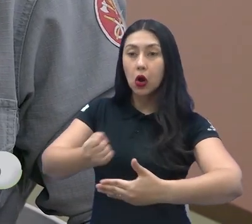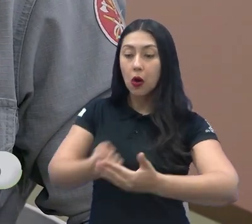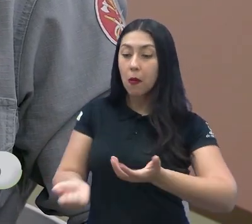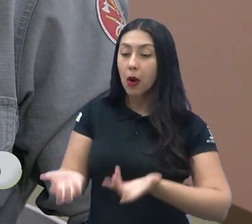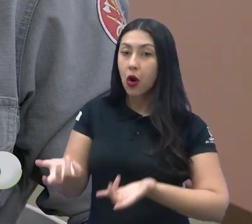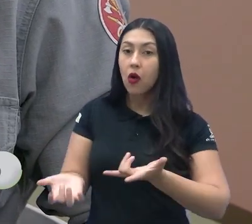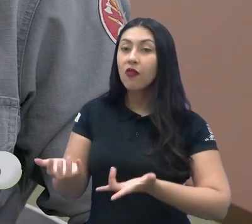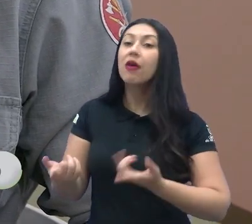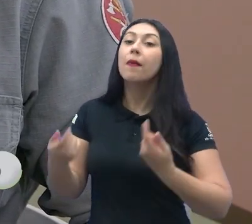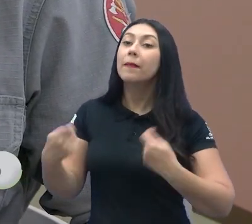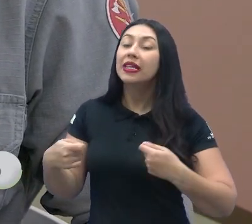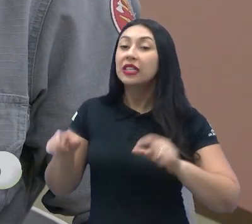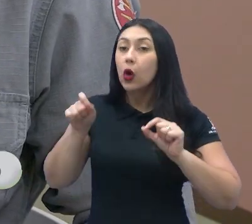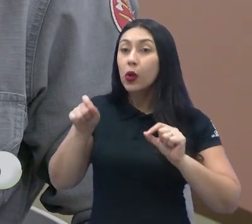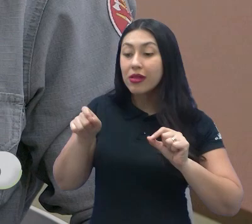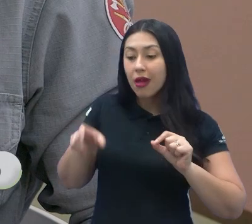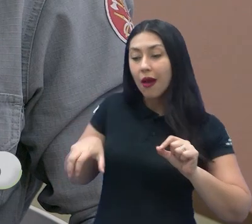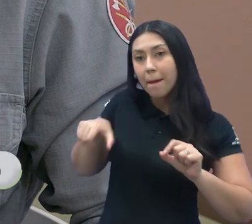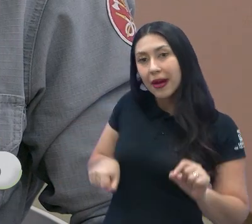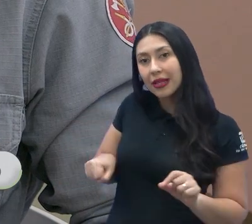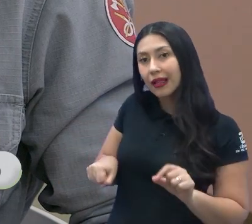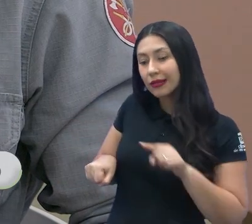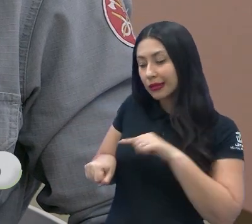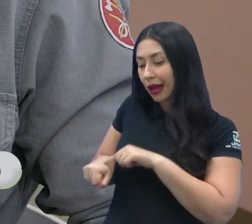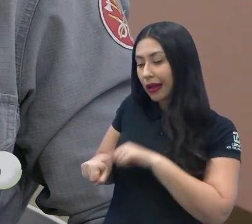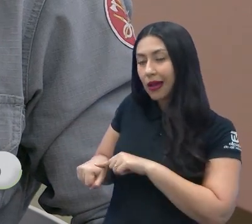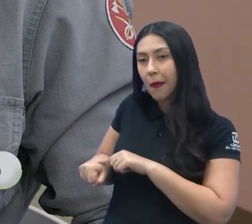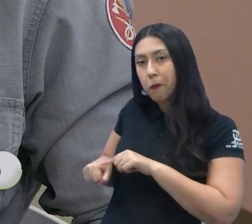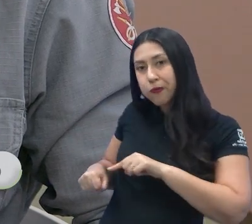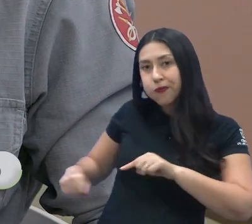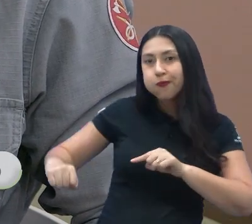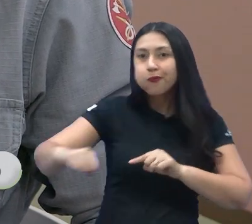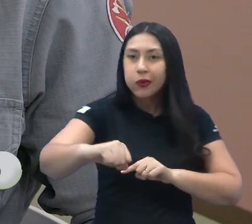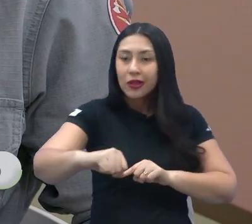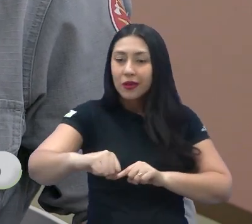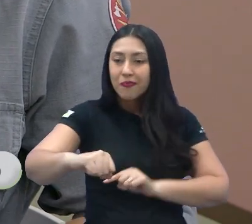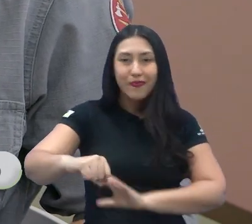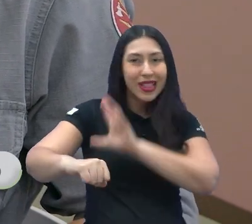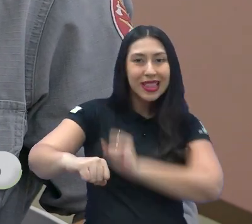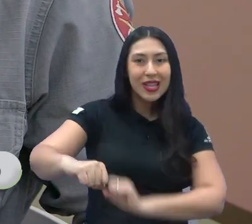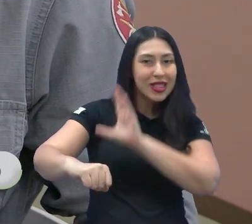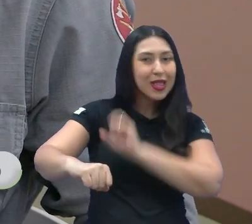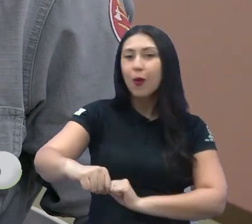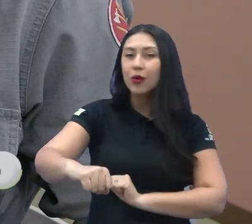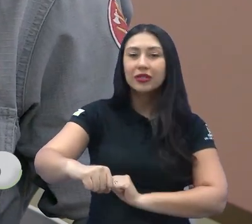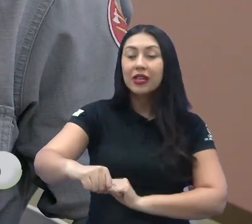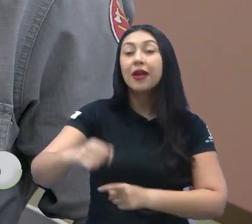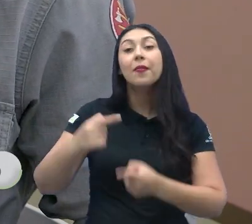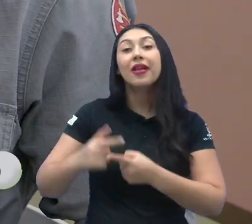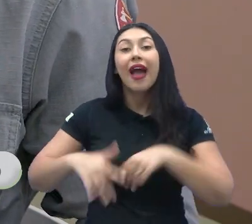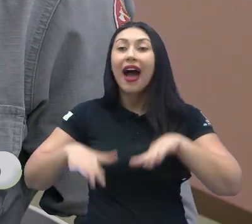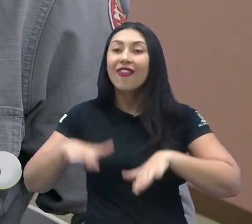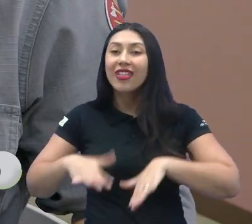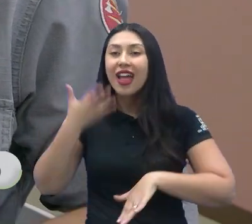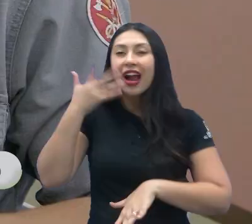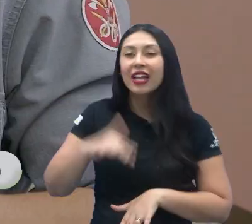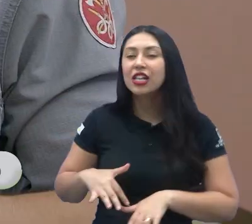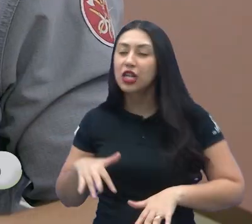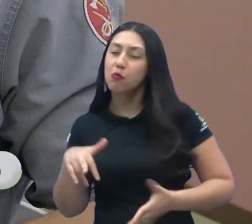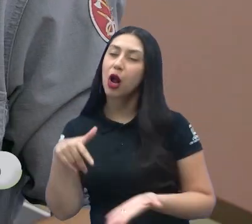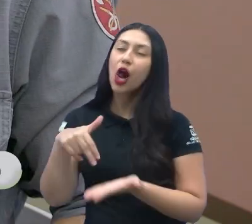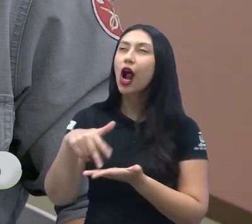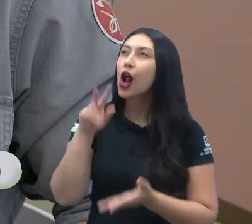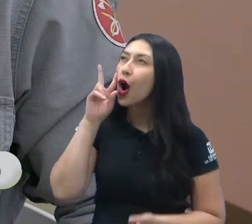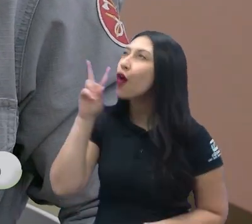importante deixar os cabos da panela voltados para a parte interna, não deixar do lado de fora, porque a criança às vezes está passando ali, olha para cima, tenta se